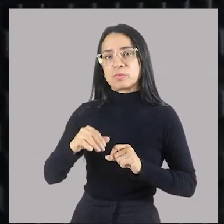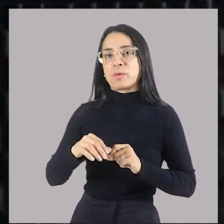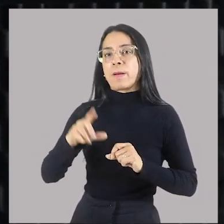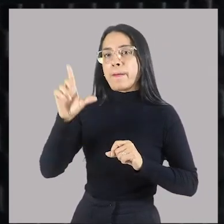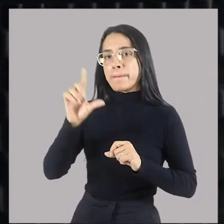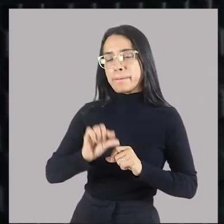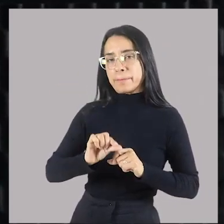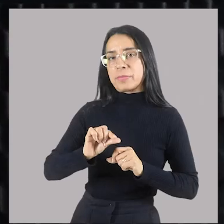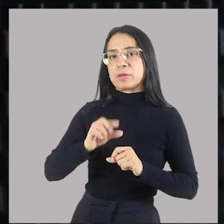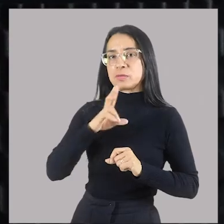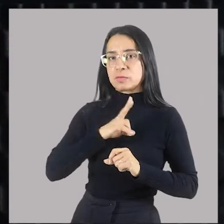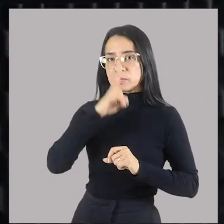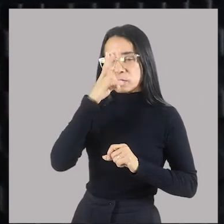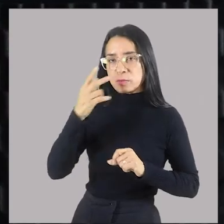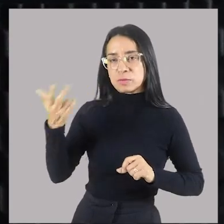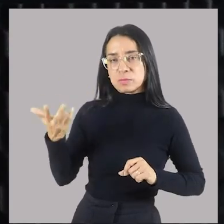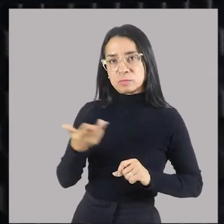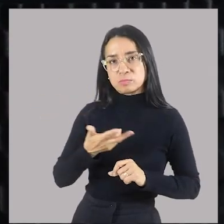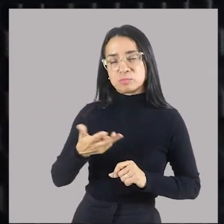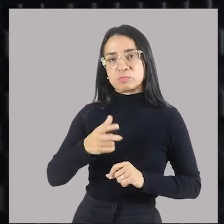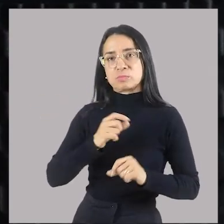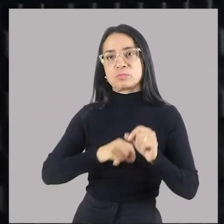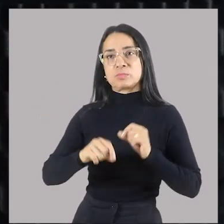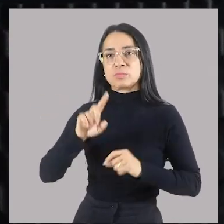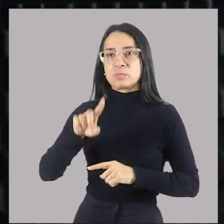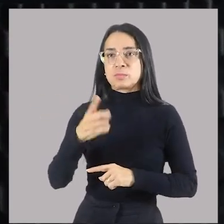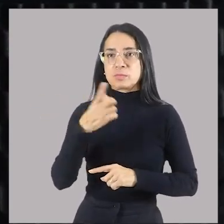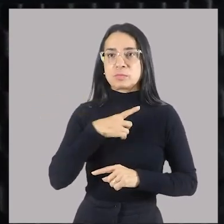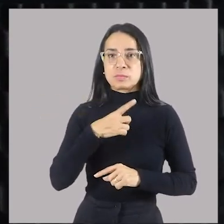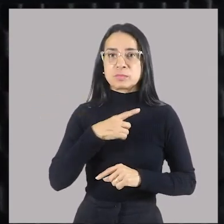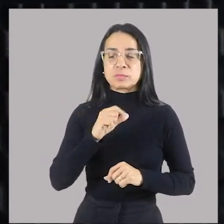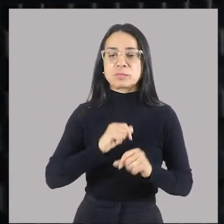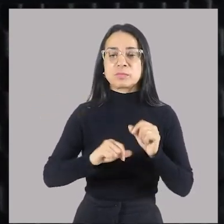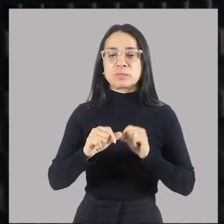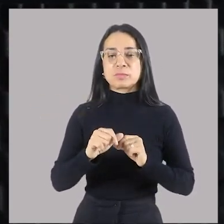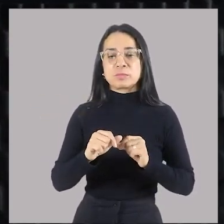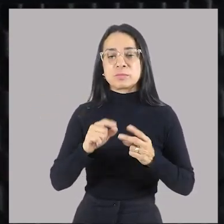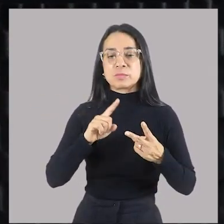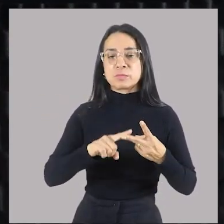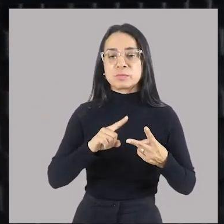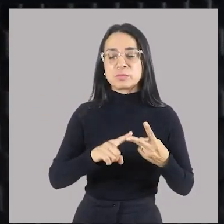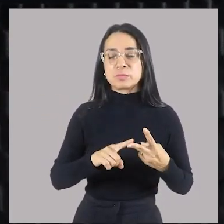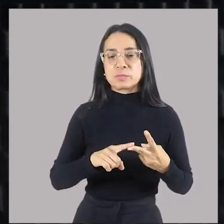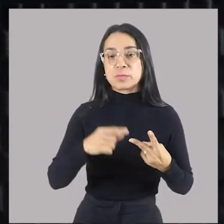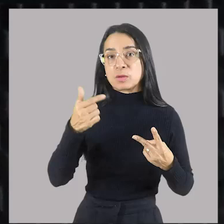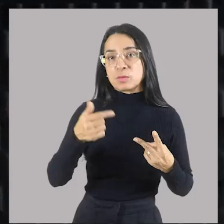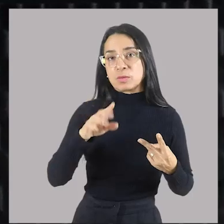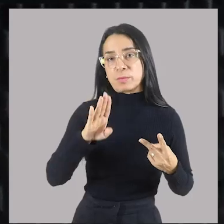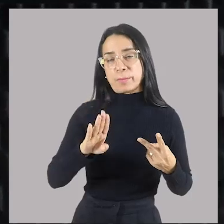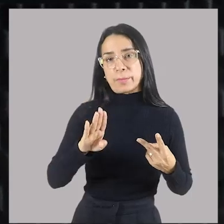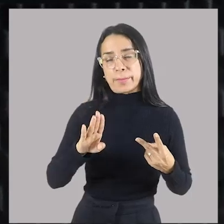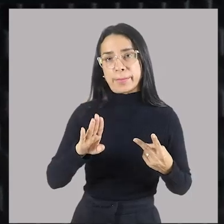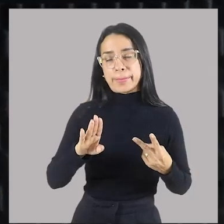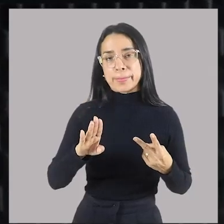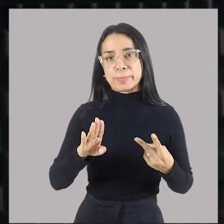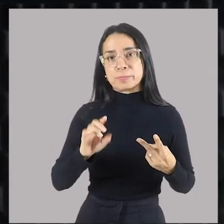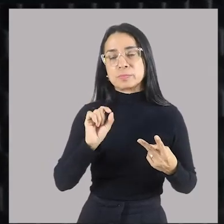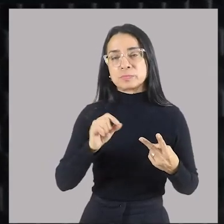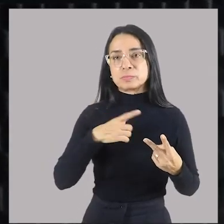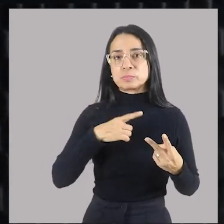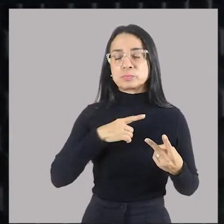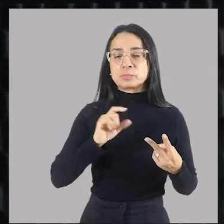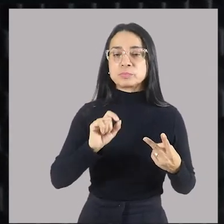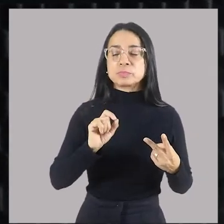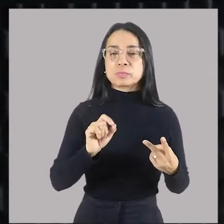menos velocidade. E depois vem a fibra muscular tipo 2B, que ela já